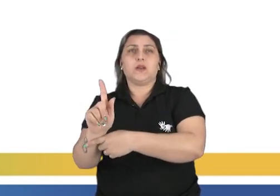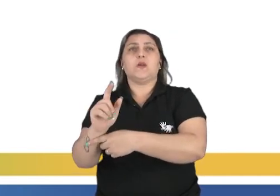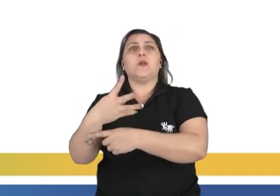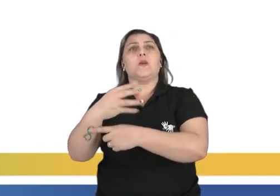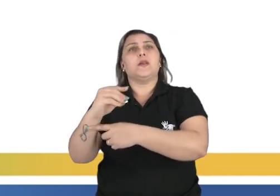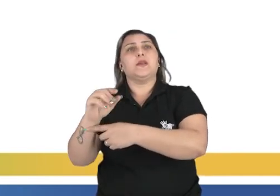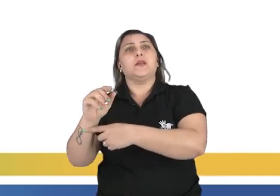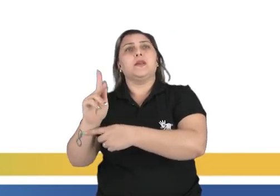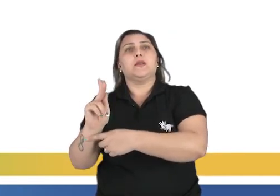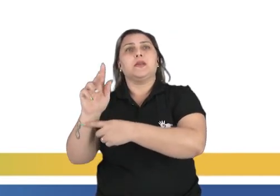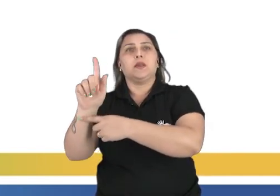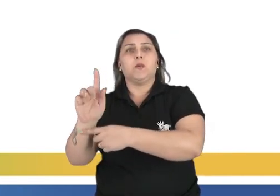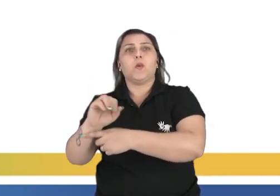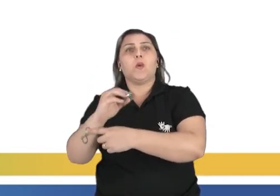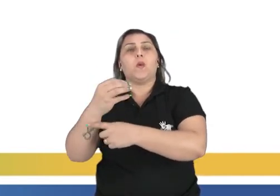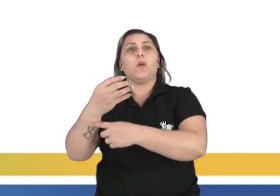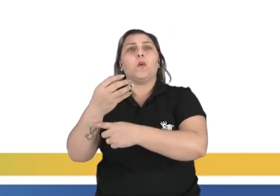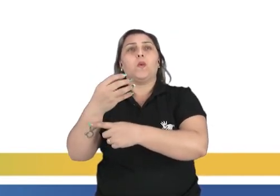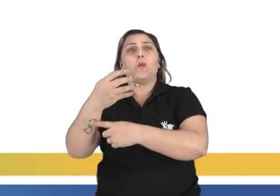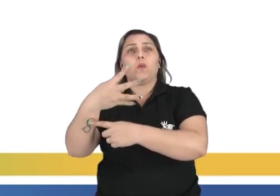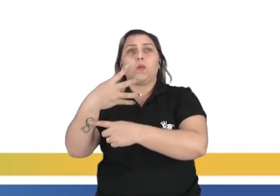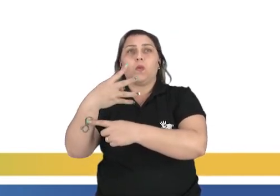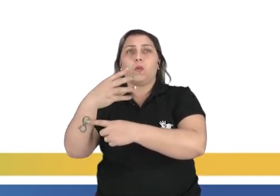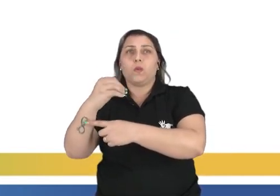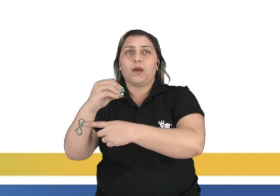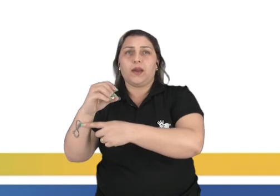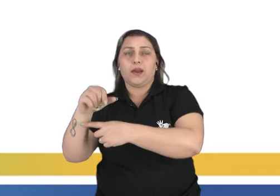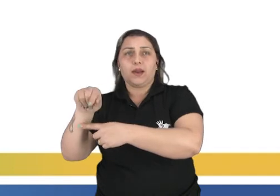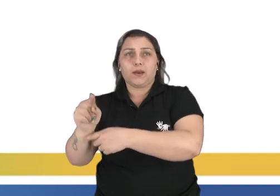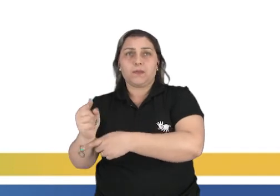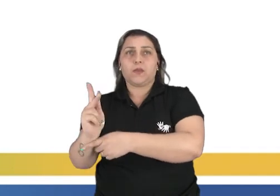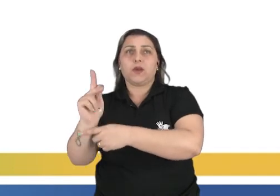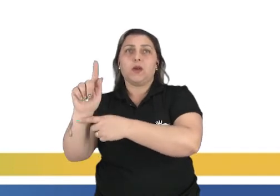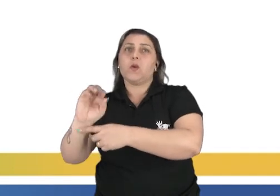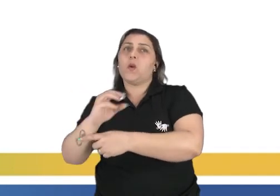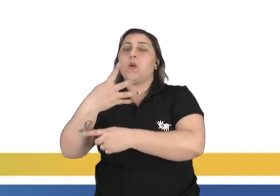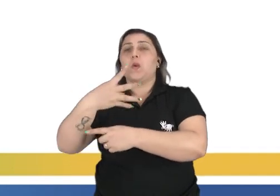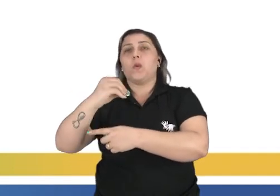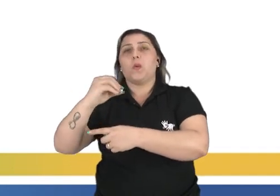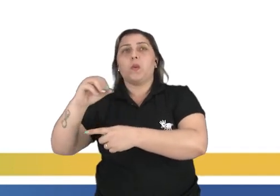400 quilos, 4.000 quilos ou 40.000 quilos. Né?